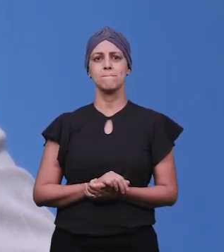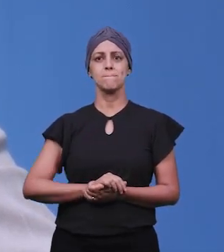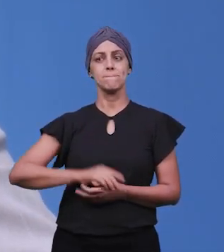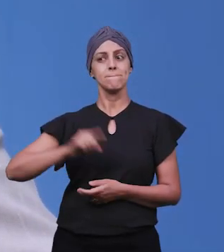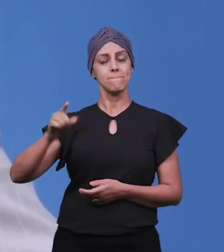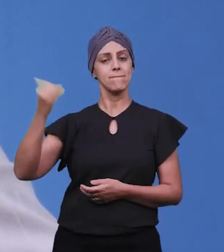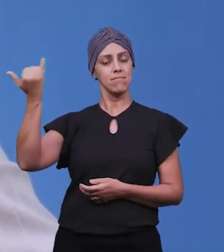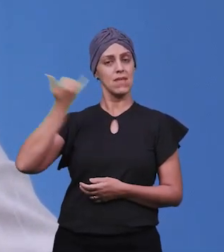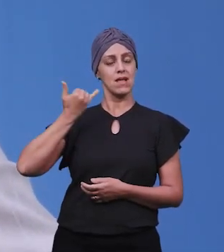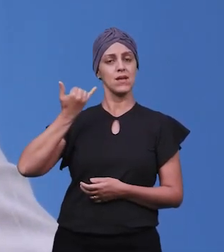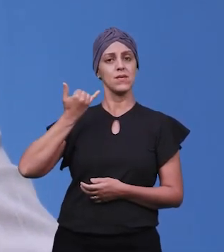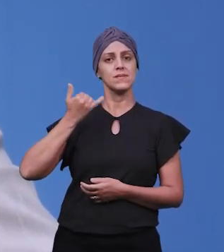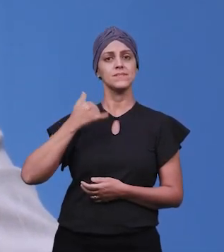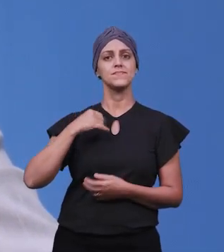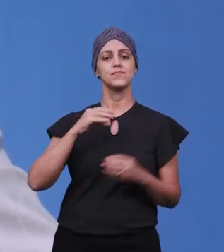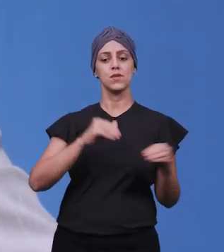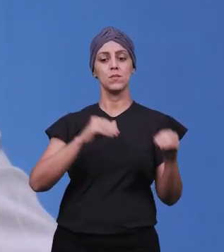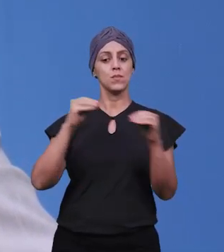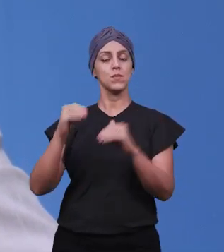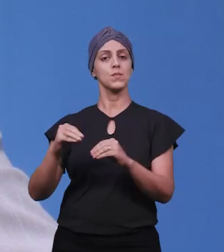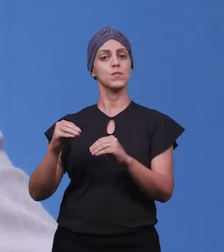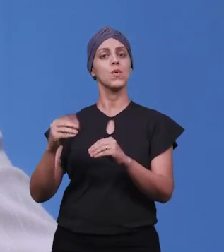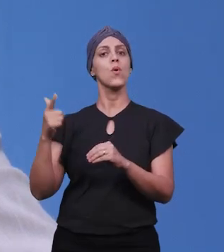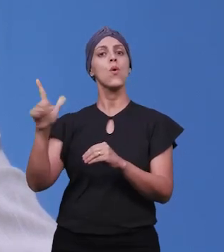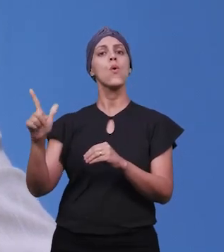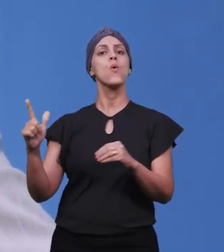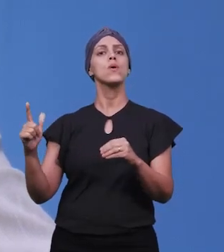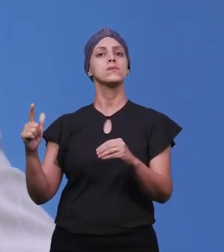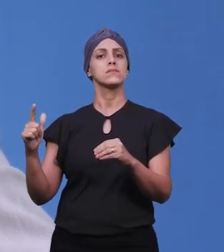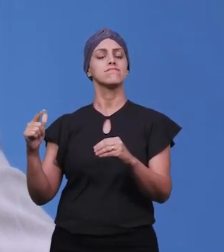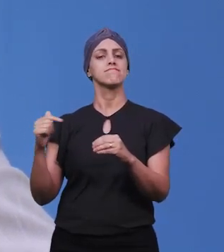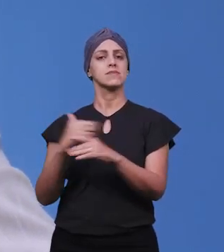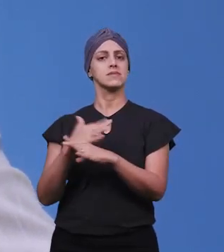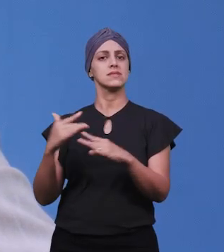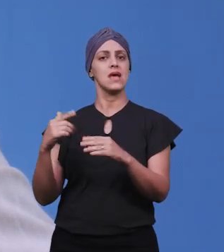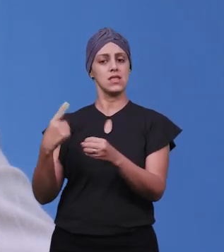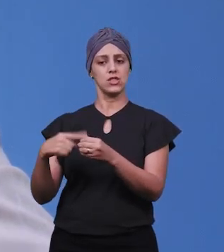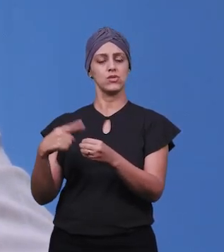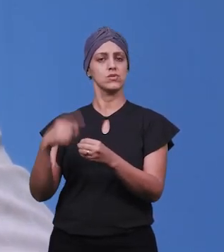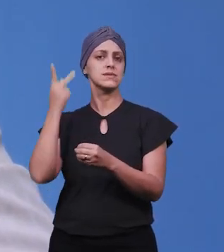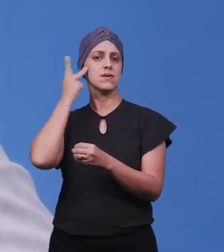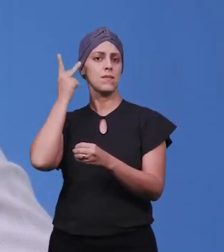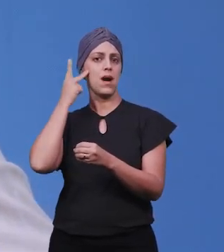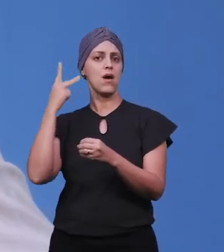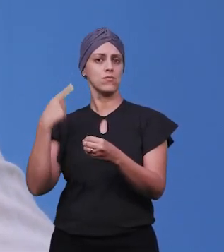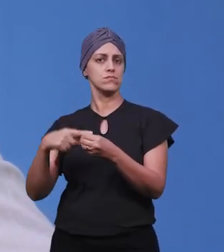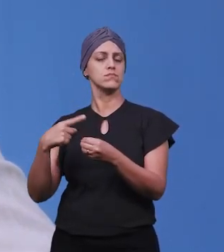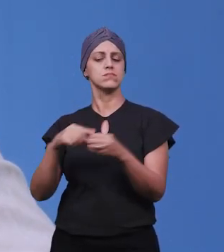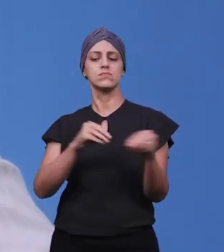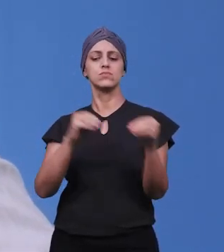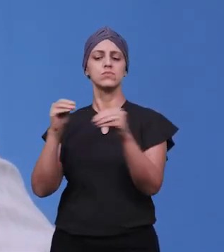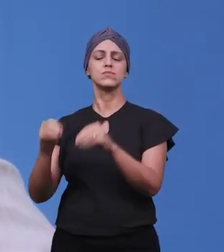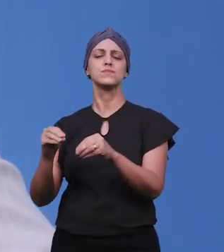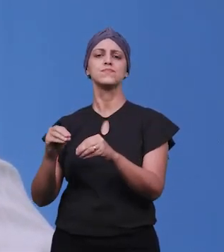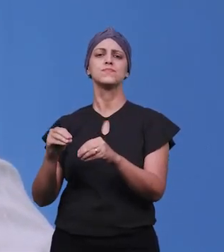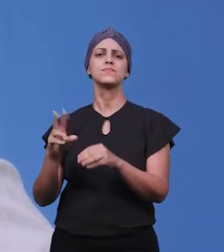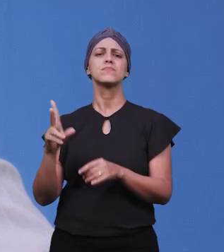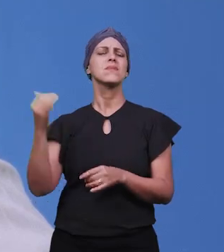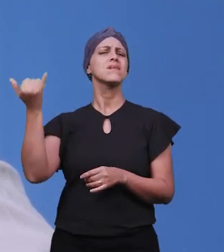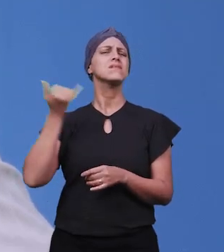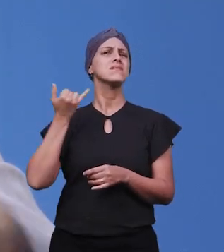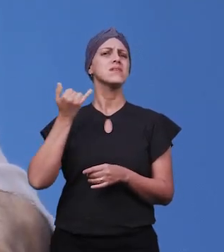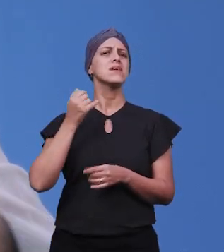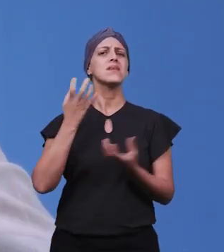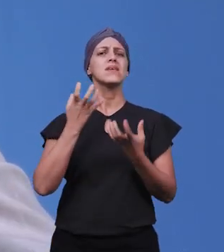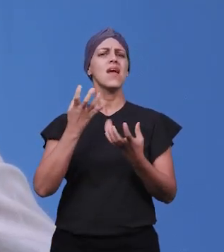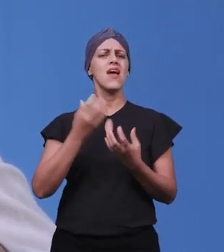falou, devido a essa perda, ele mudou para uma outra cidade, também do interior de São Paulo. E ele falou o seguinte, que ele estava querendo,